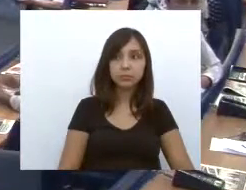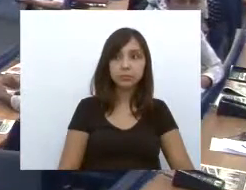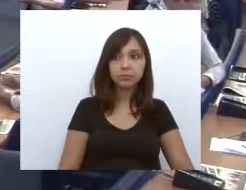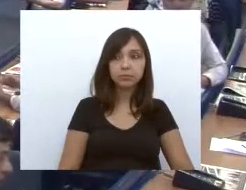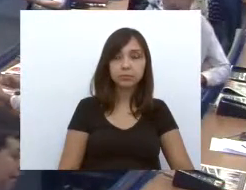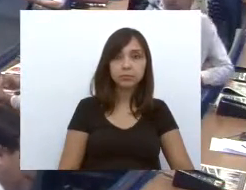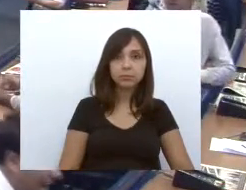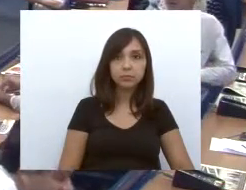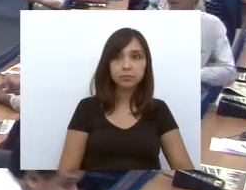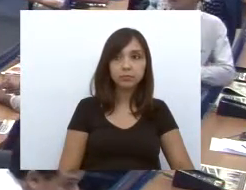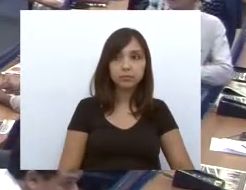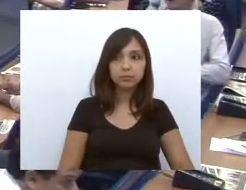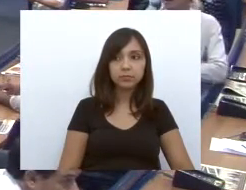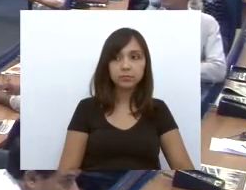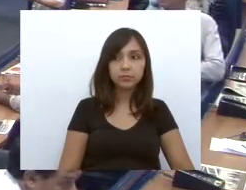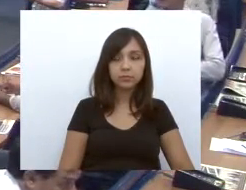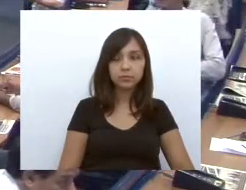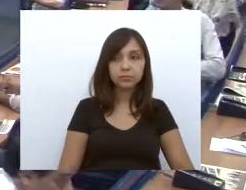obrigado. Ok.